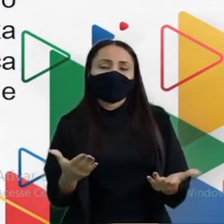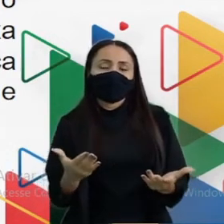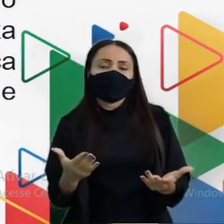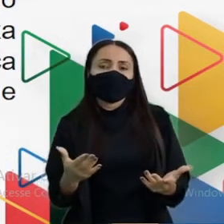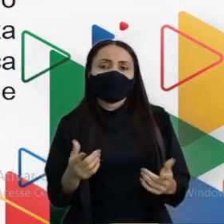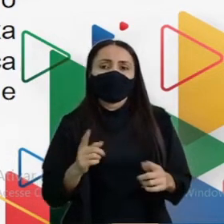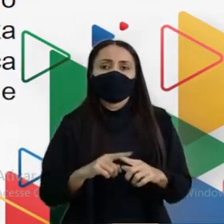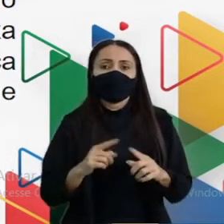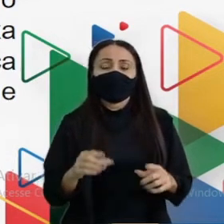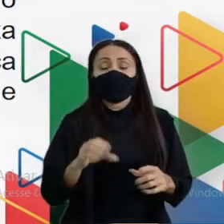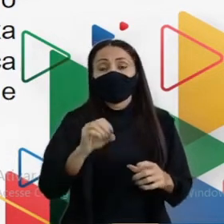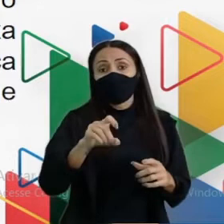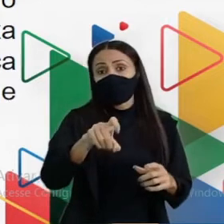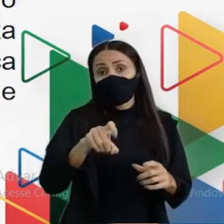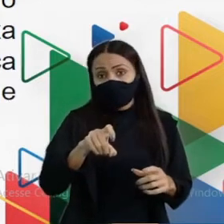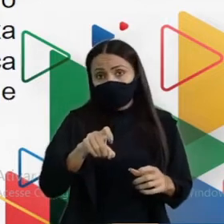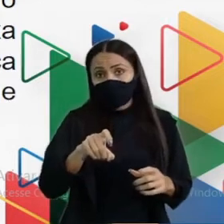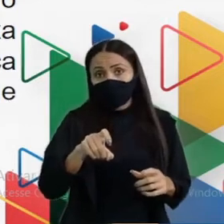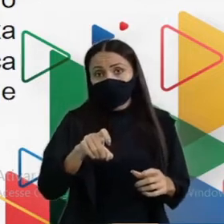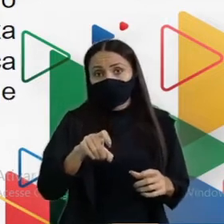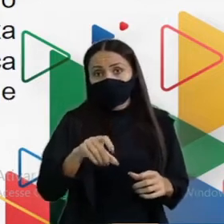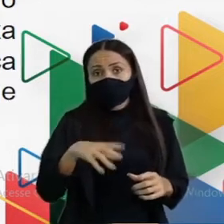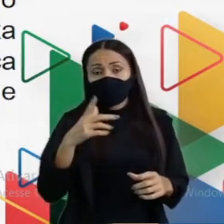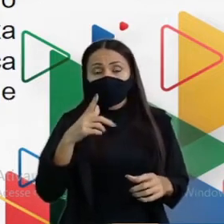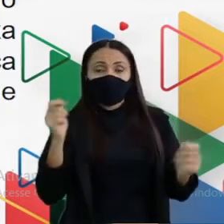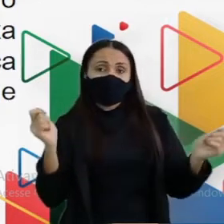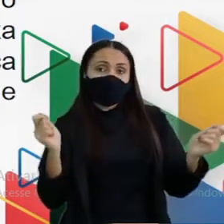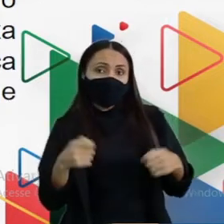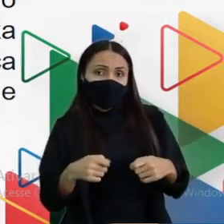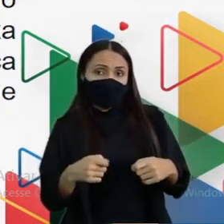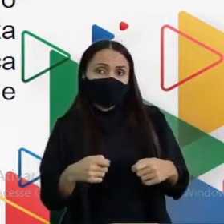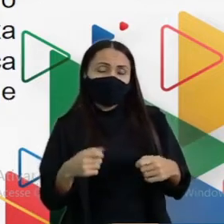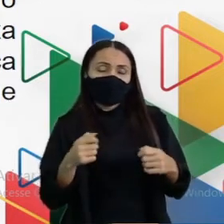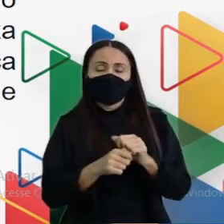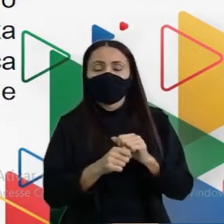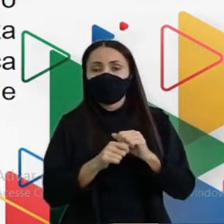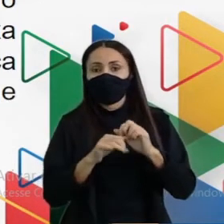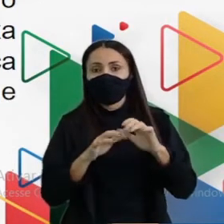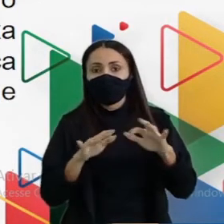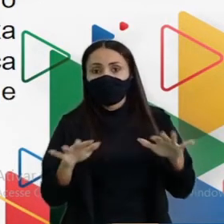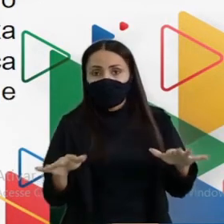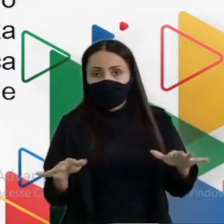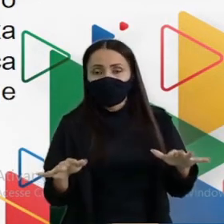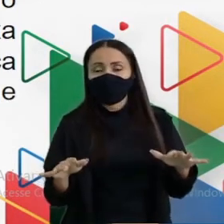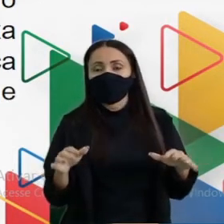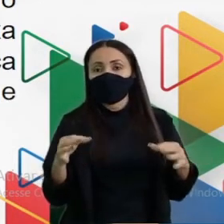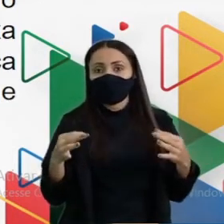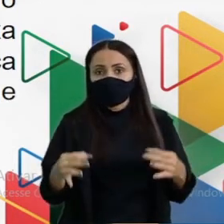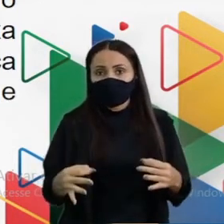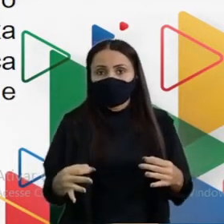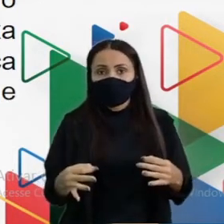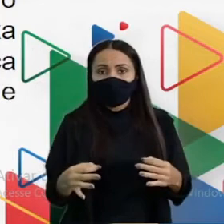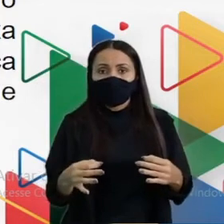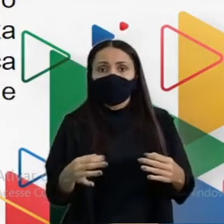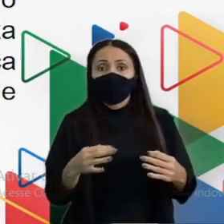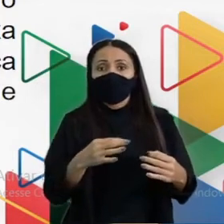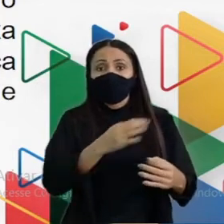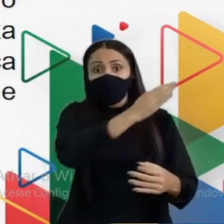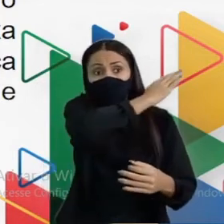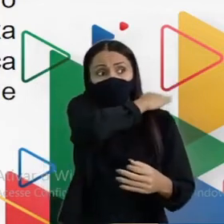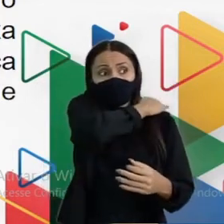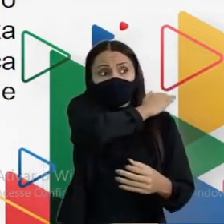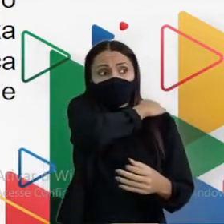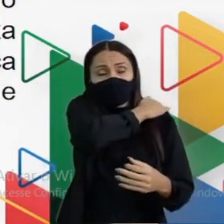Mais oxigênio, mais capacidade de expansão, certo? Pulmonar.